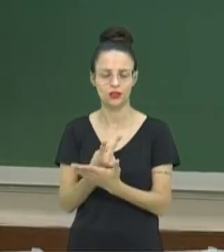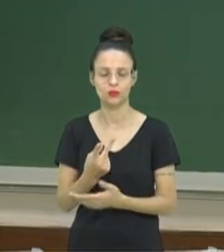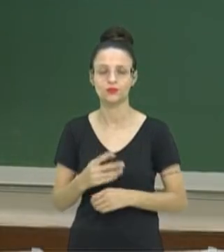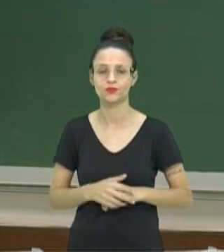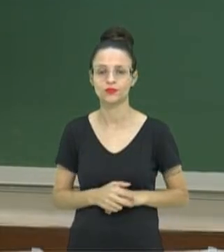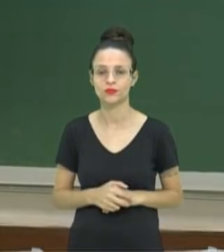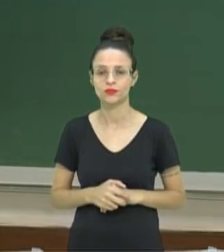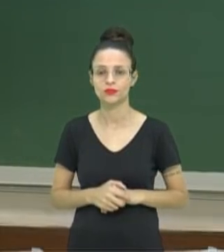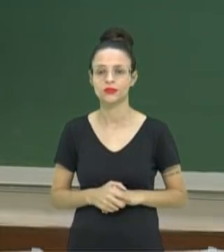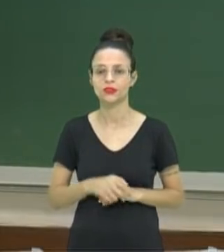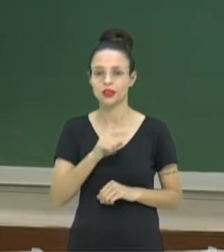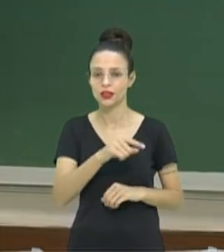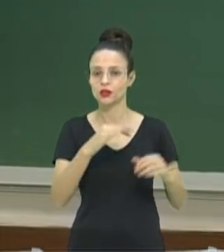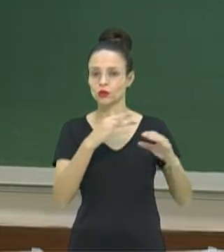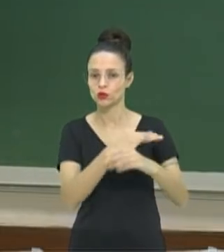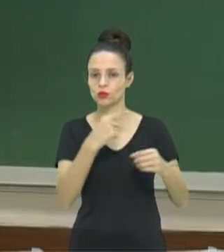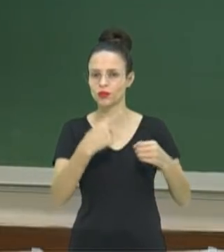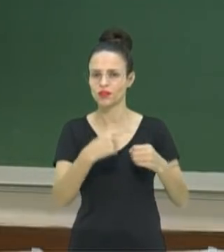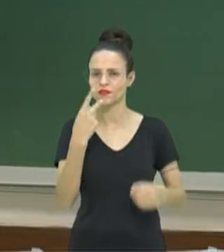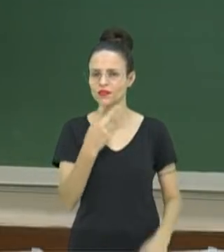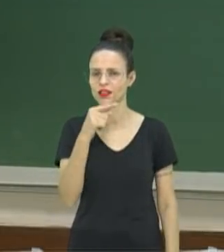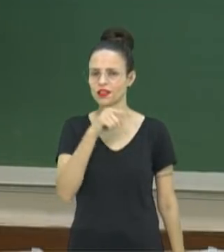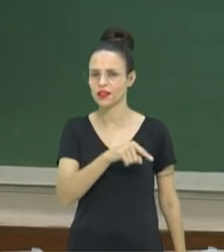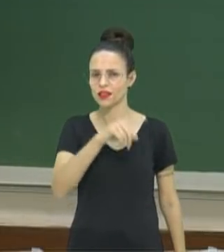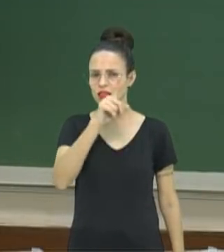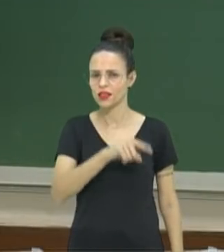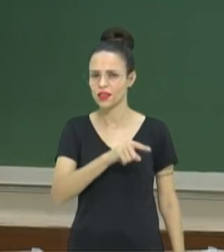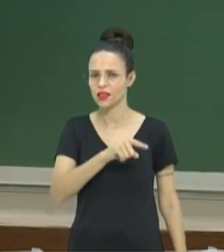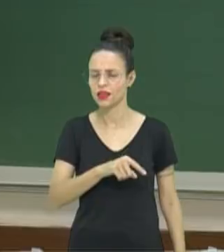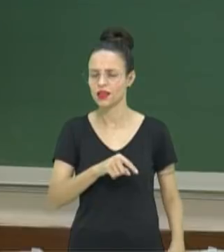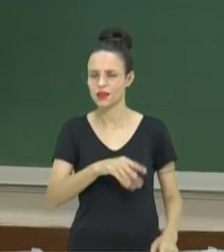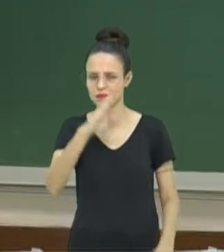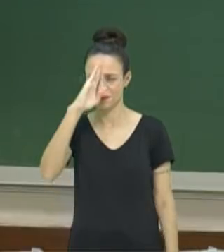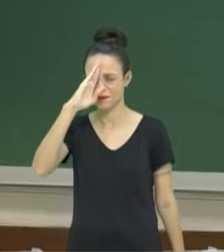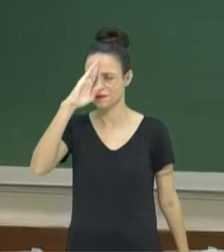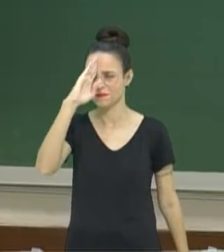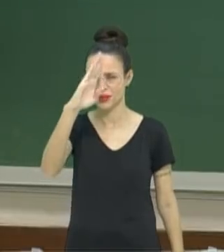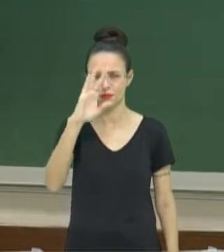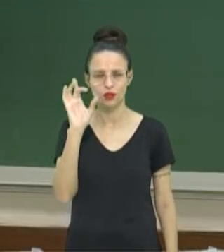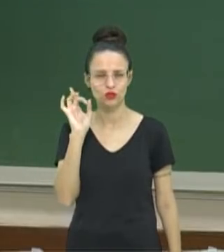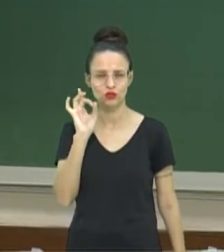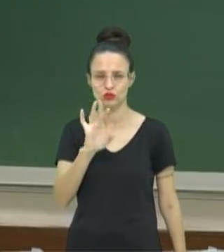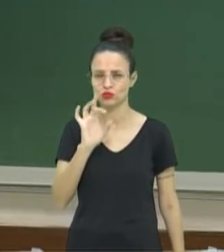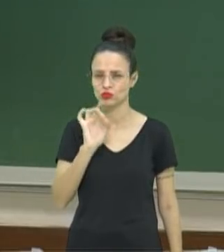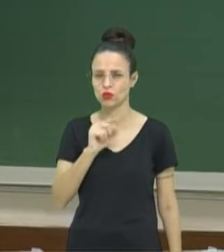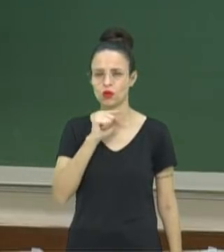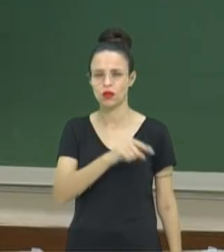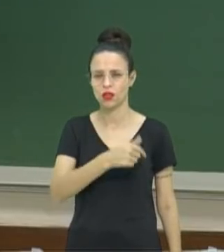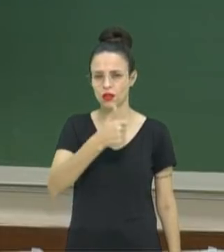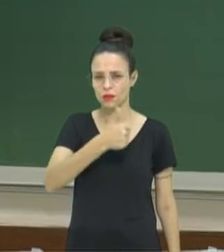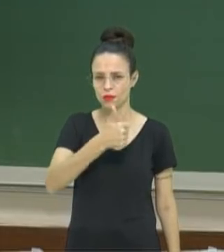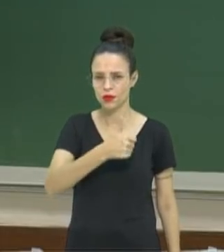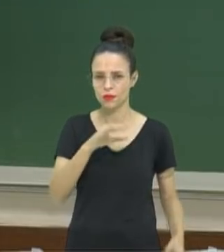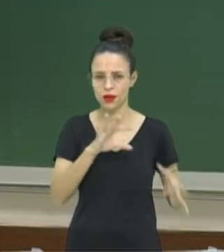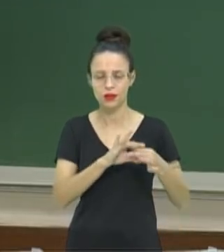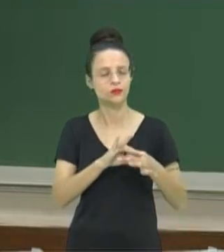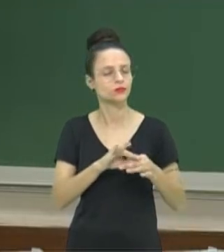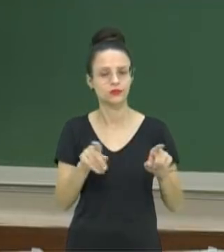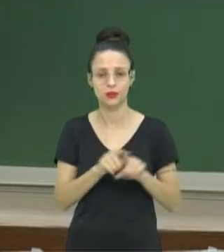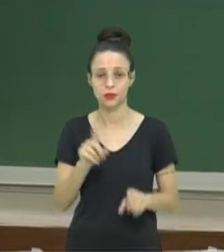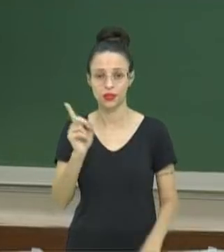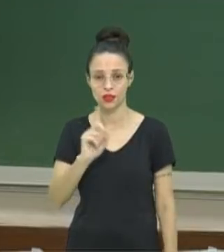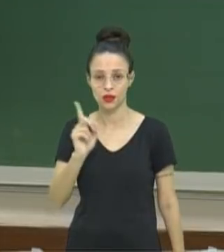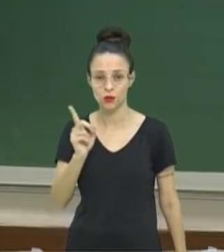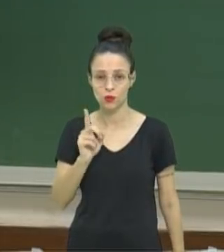aqui. E as do espaço urbano está dizendo que estão exclusivamente ligadas ao setor primário. Então, também